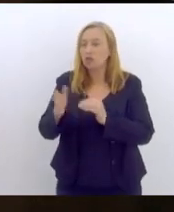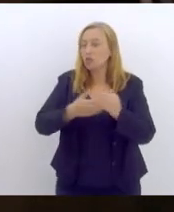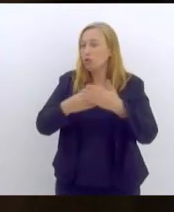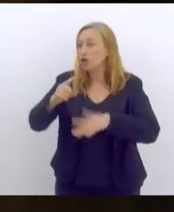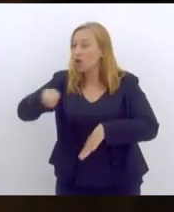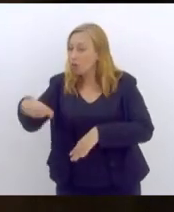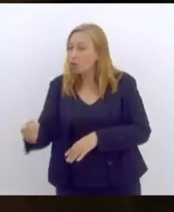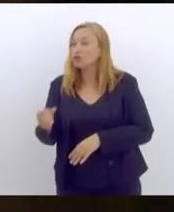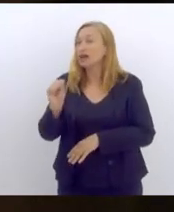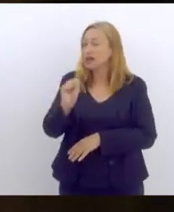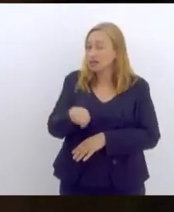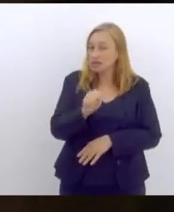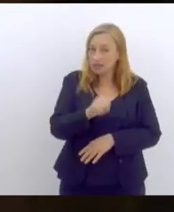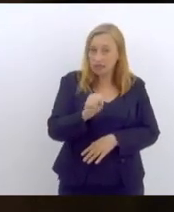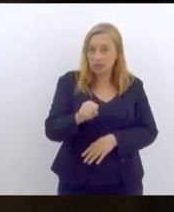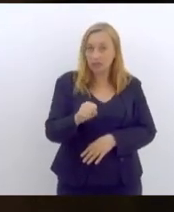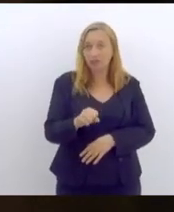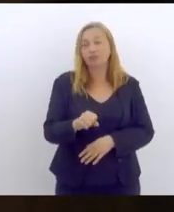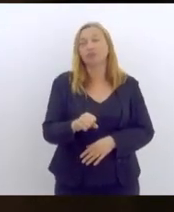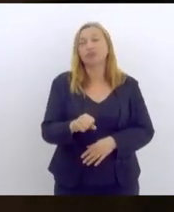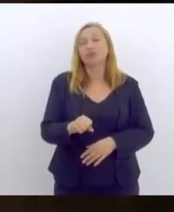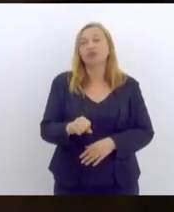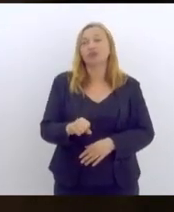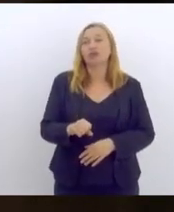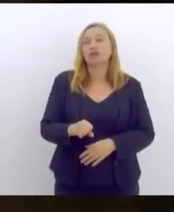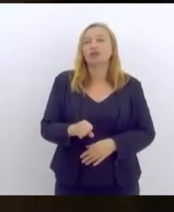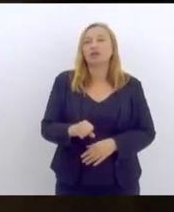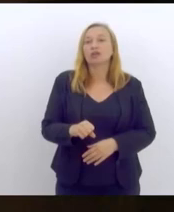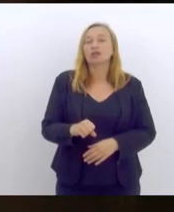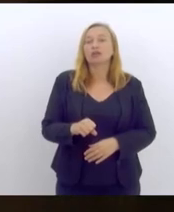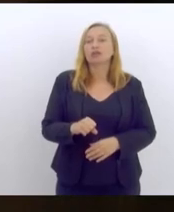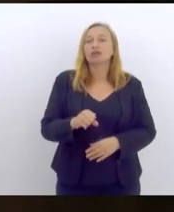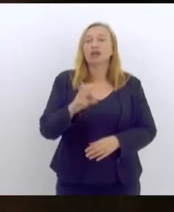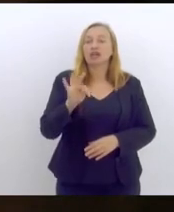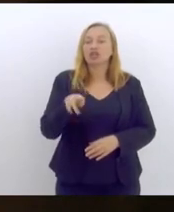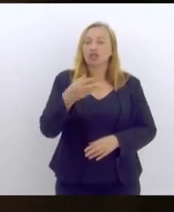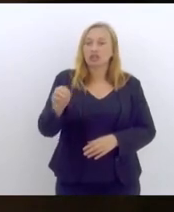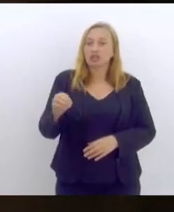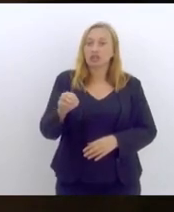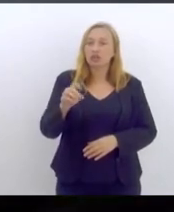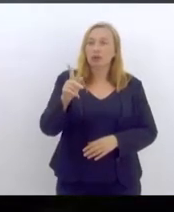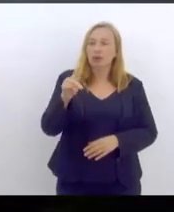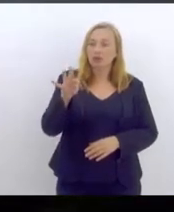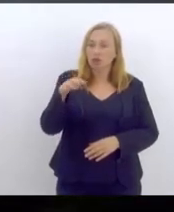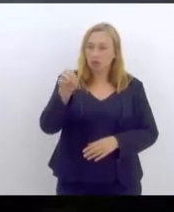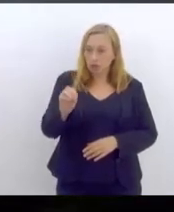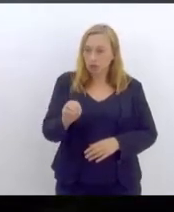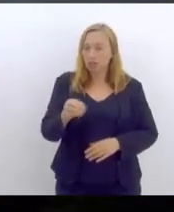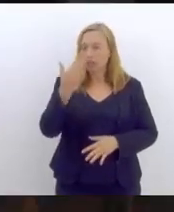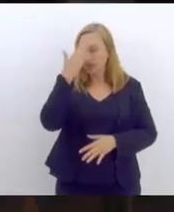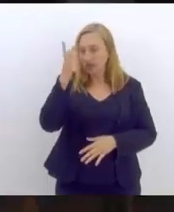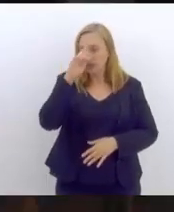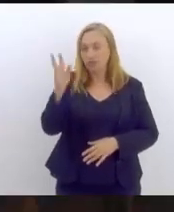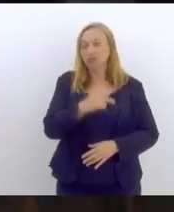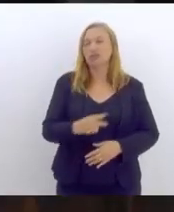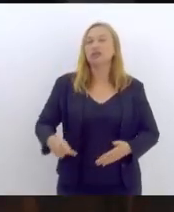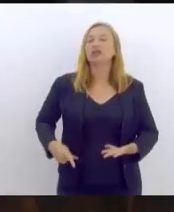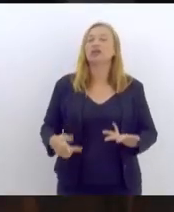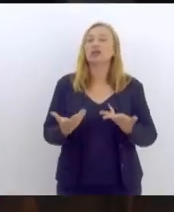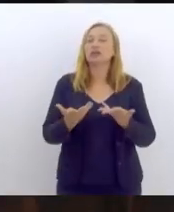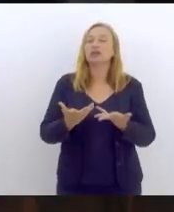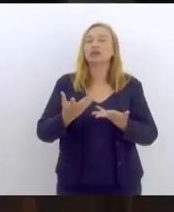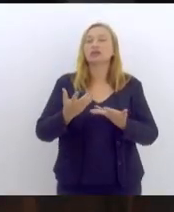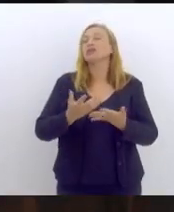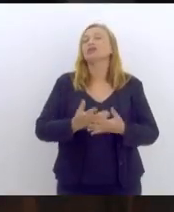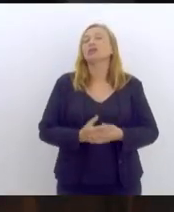punição exemplar, inclusive aquelas que a gente defende aqui como castração química para pedófilo. Muito obrigado, senhor presidente. Obrigado, deputado Amorim. Para discutir,